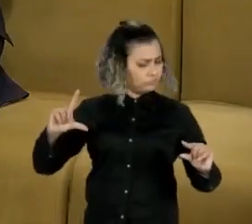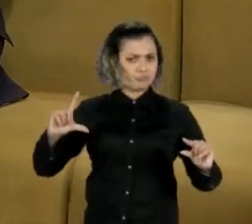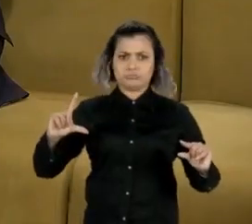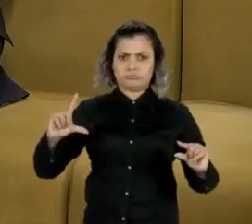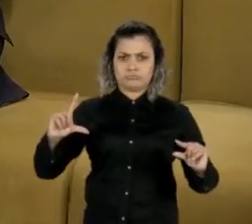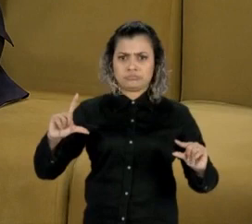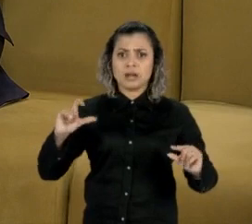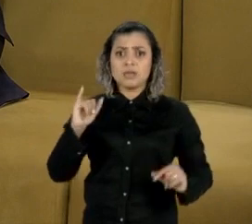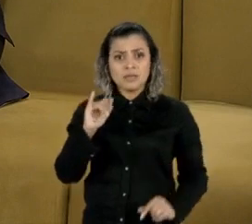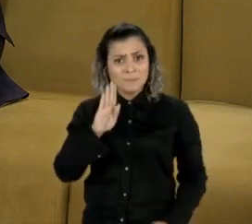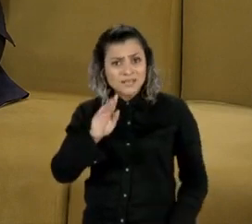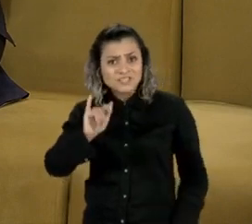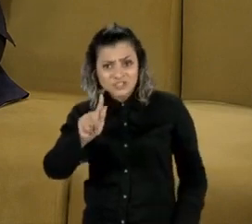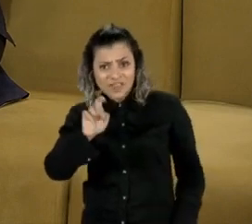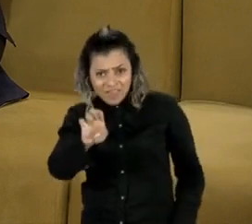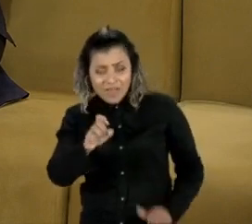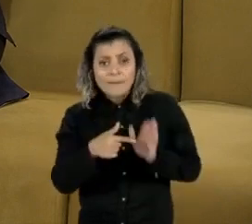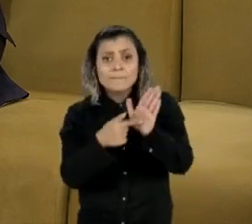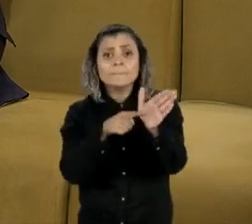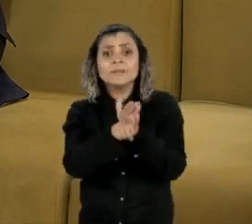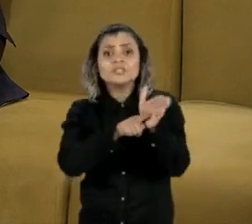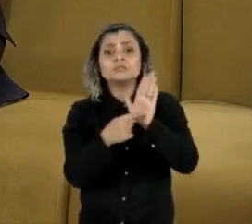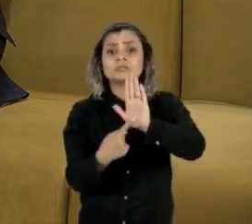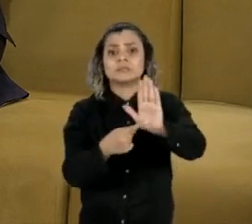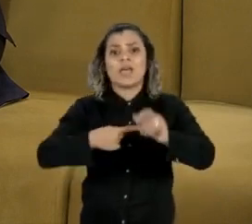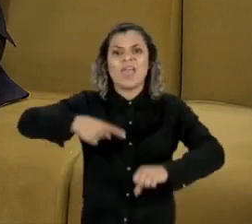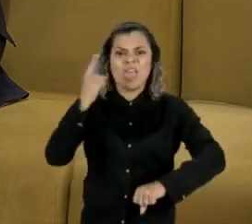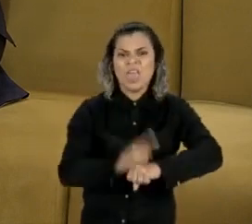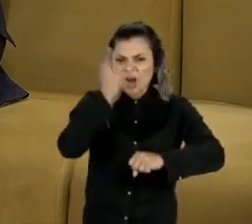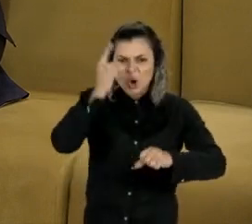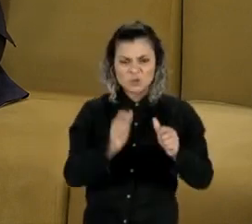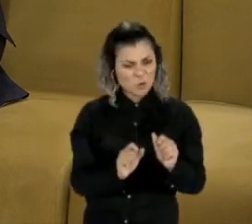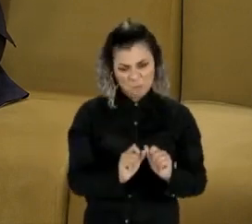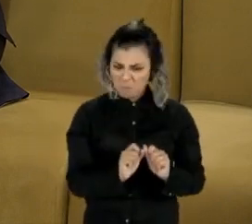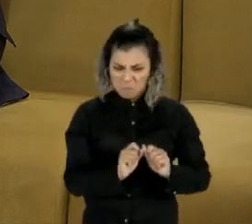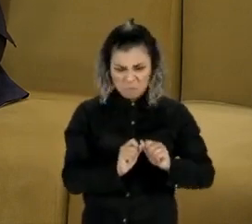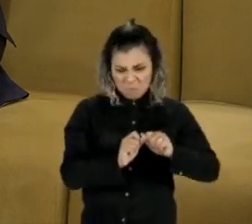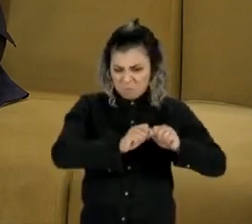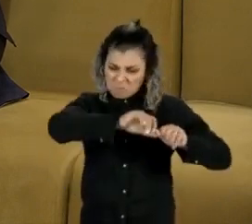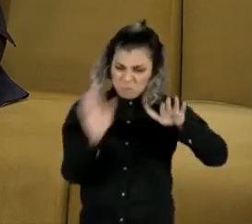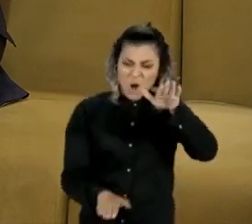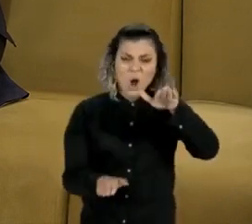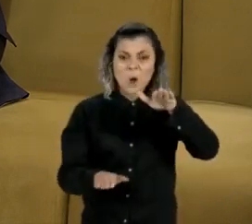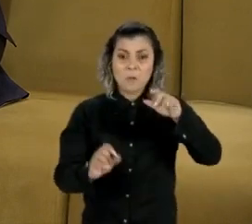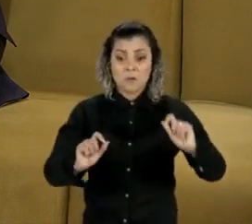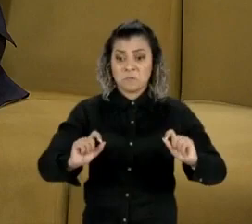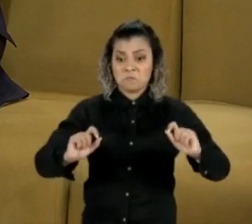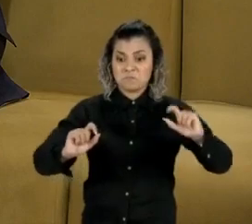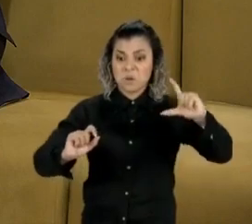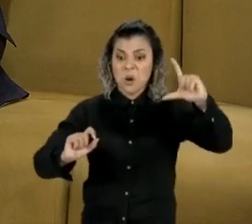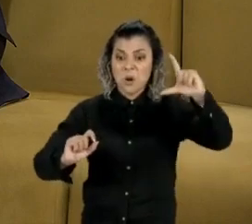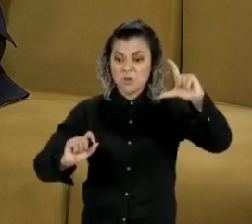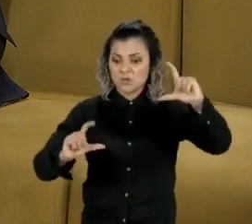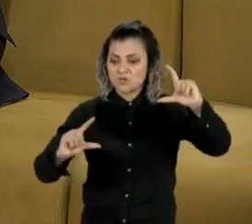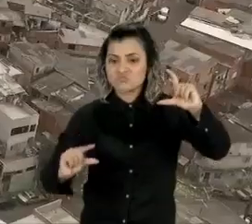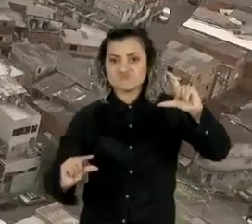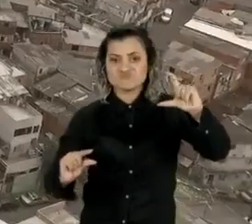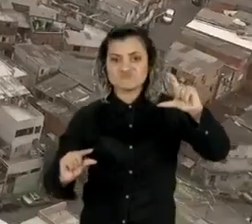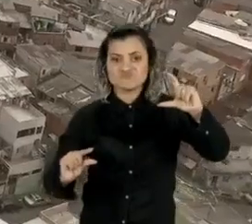mostra que a desigualdade teve um crescimento recorde e que coincidiu com a diminuição dos atendimentos do Bolsa